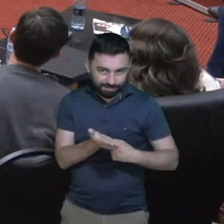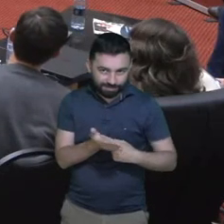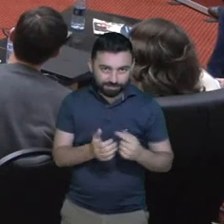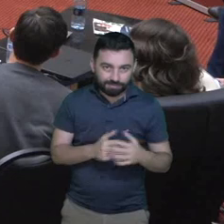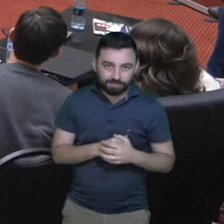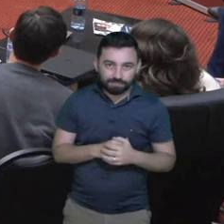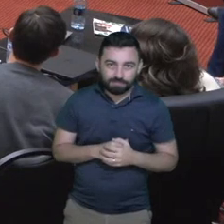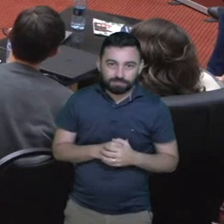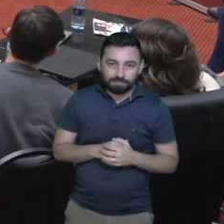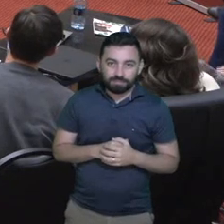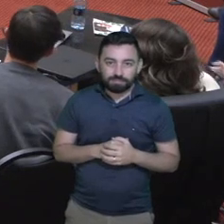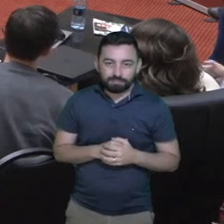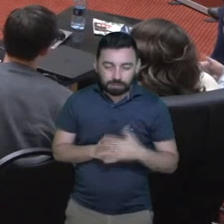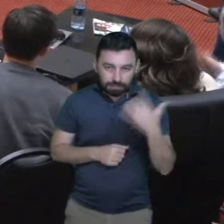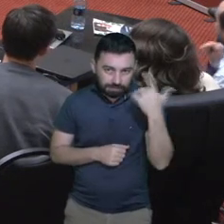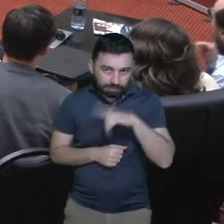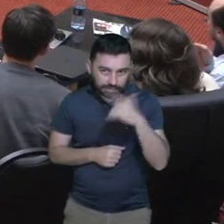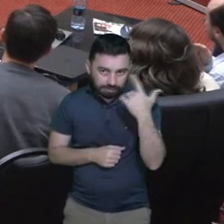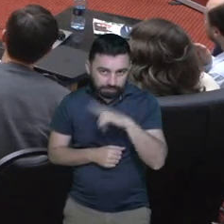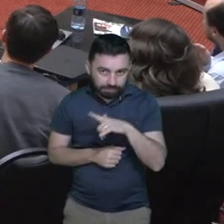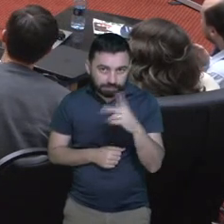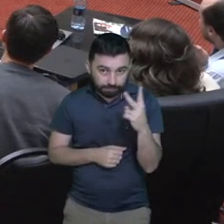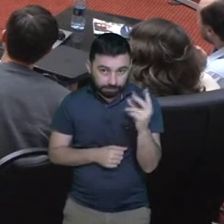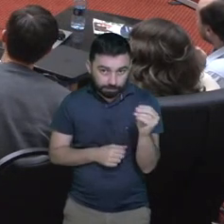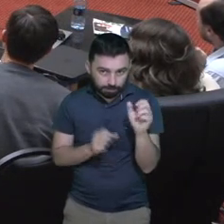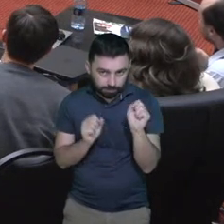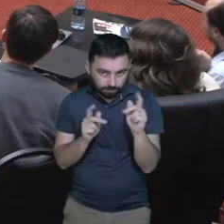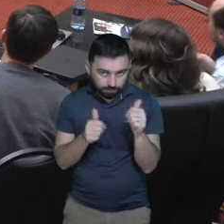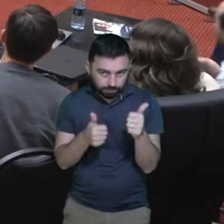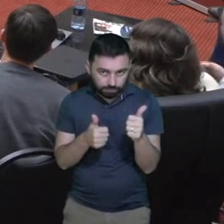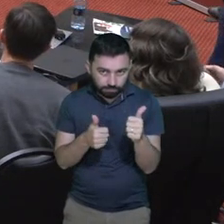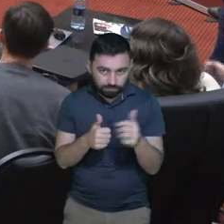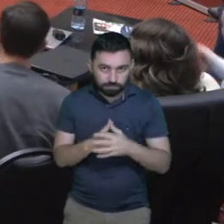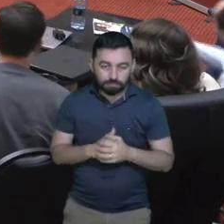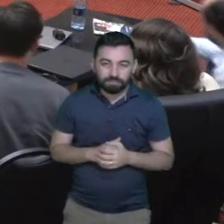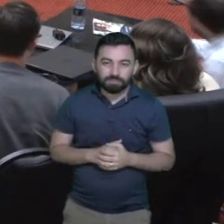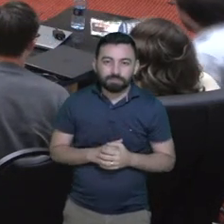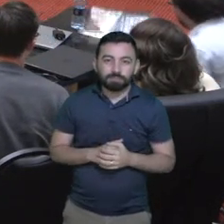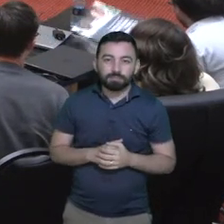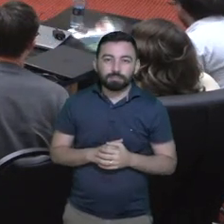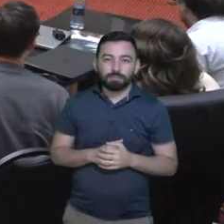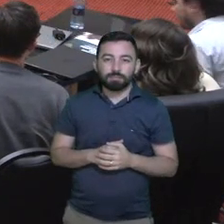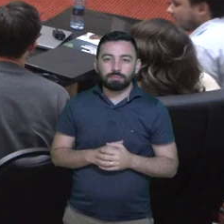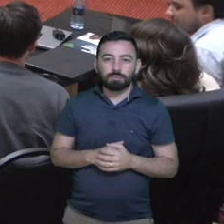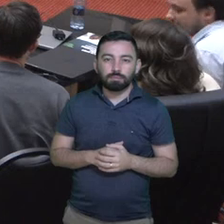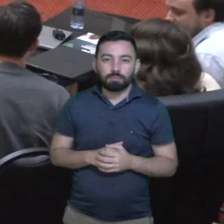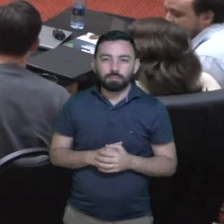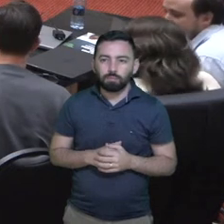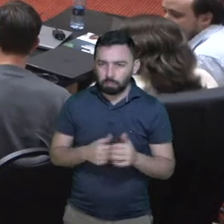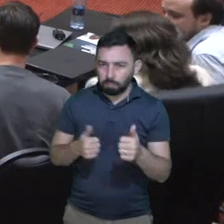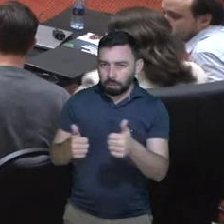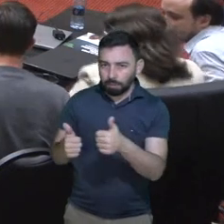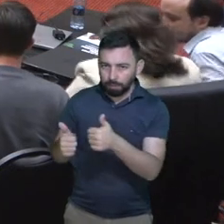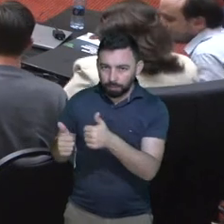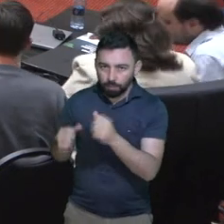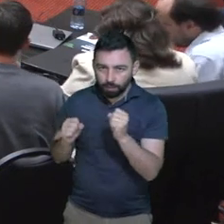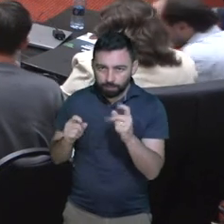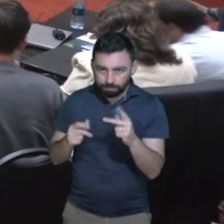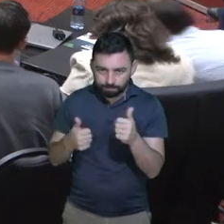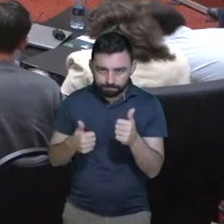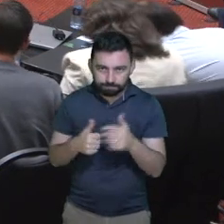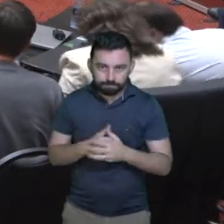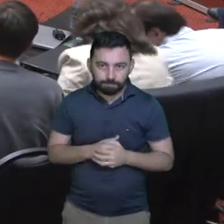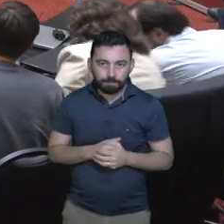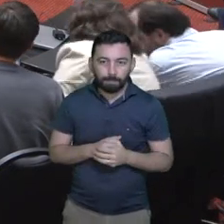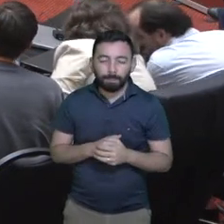10 consegue ficar nos 20 tudo bem aham tudo bem 20 minutos ok